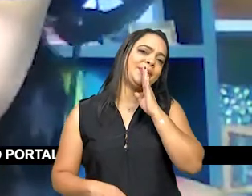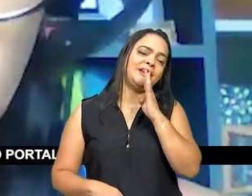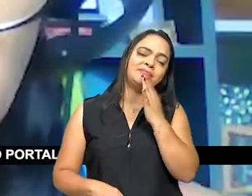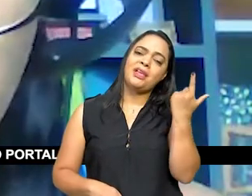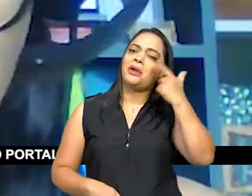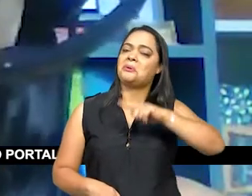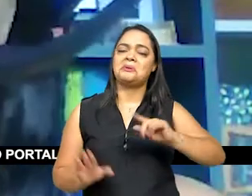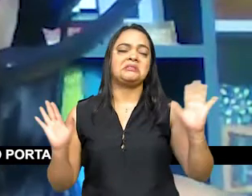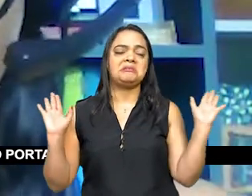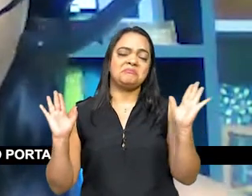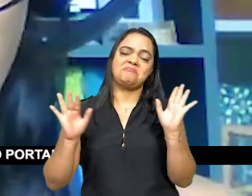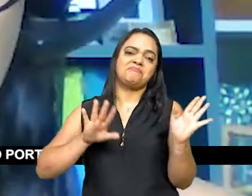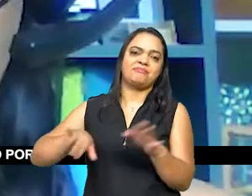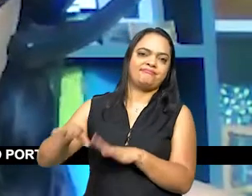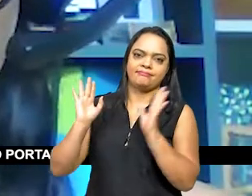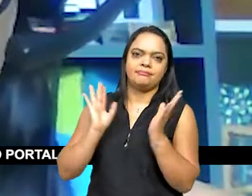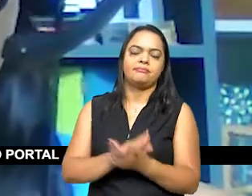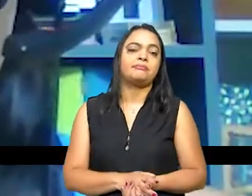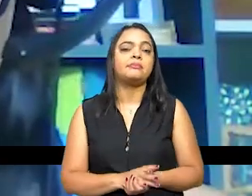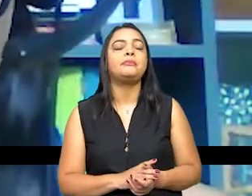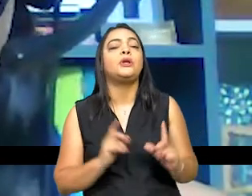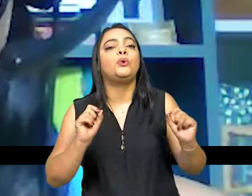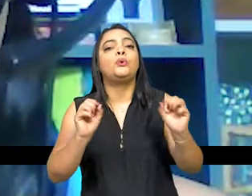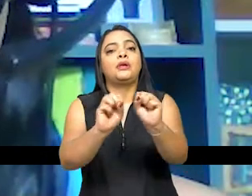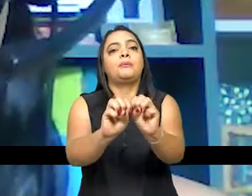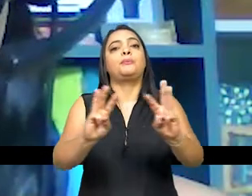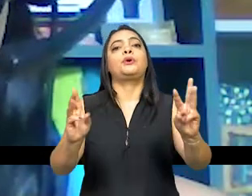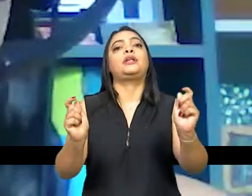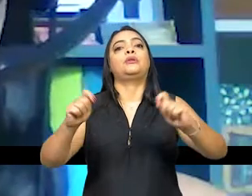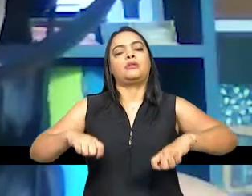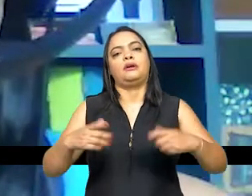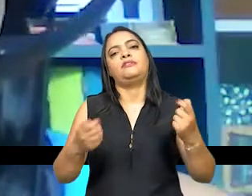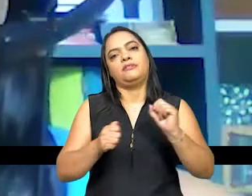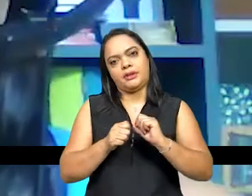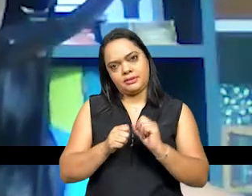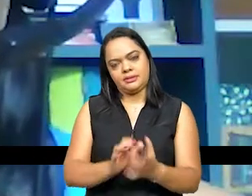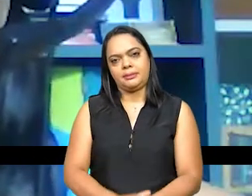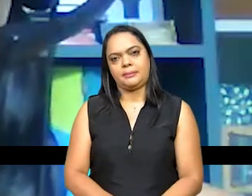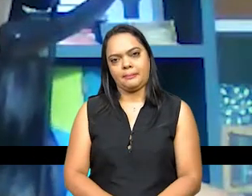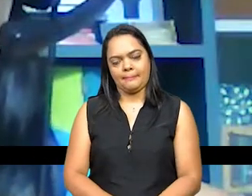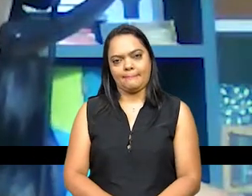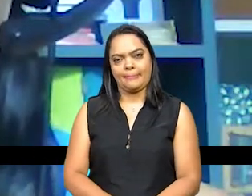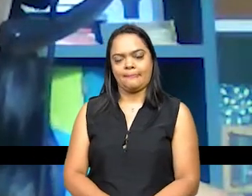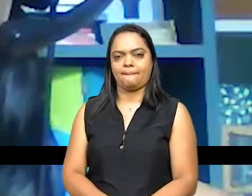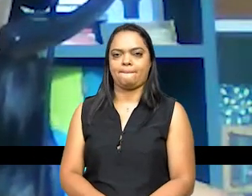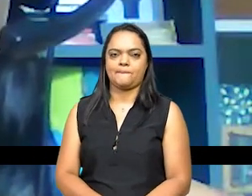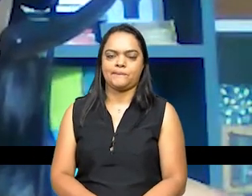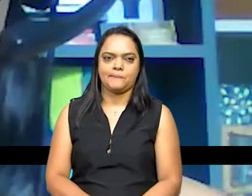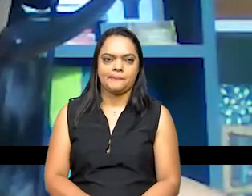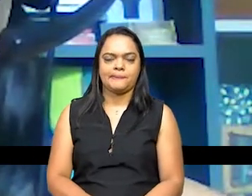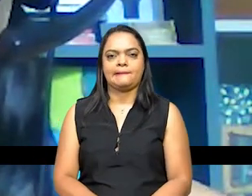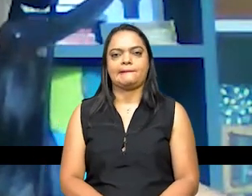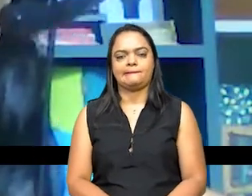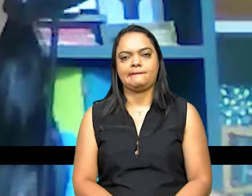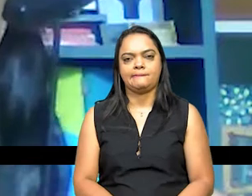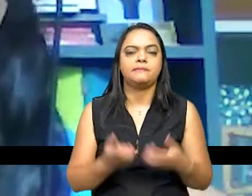conseguiram contornar, enfim. Mas o que que no portal a gente pode fazer? Eu acho que uma